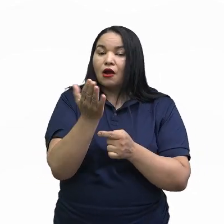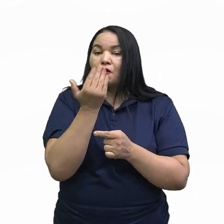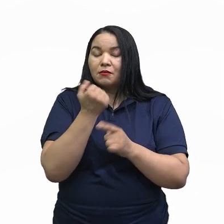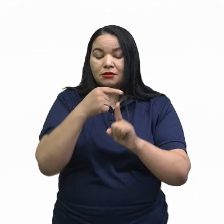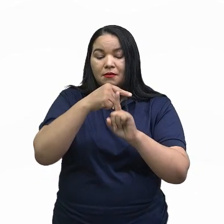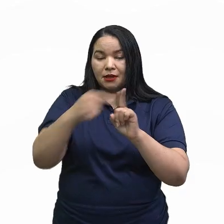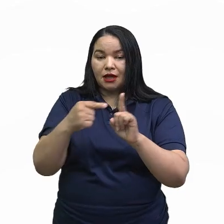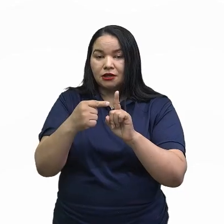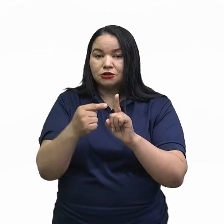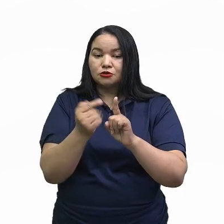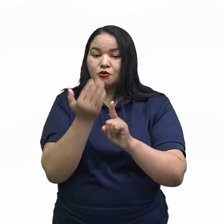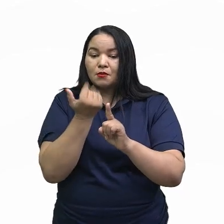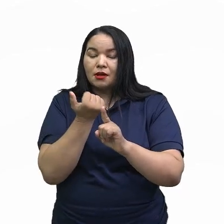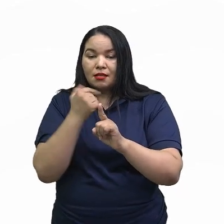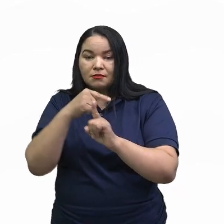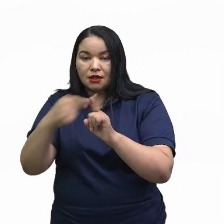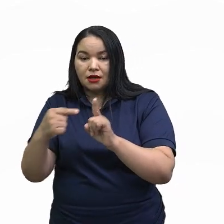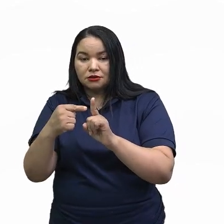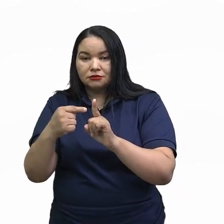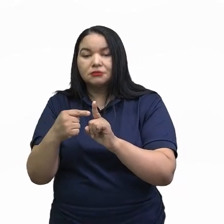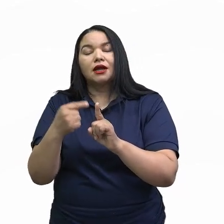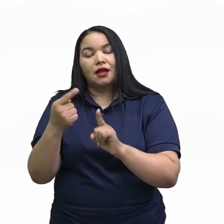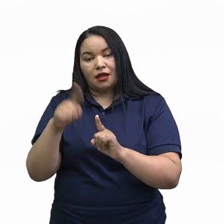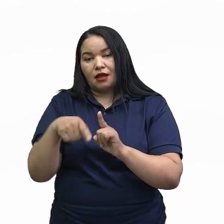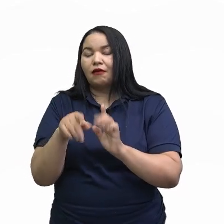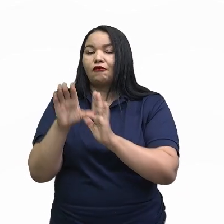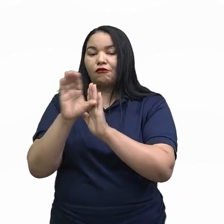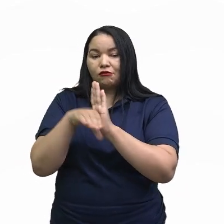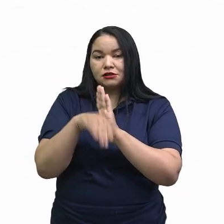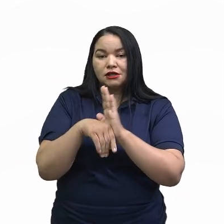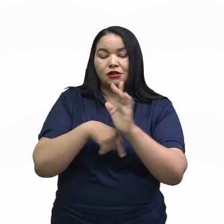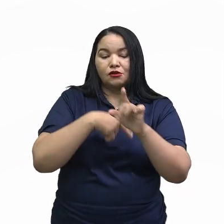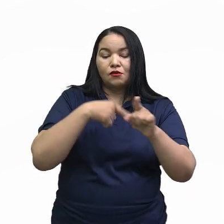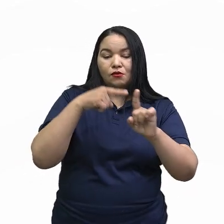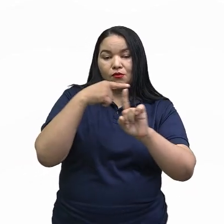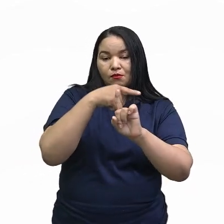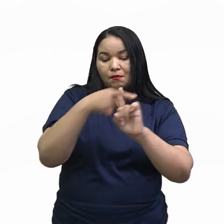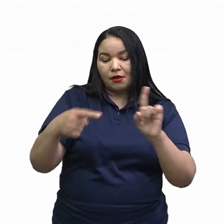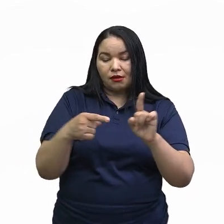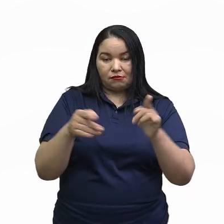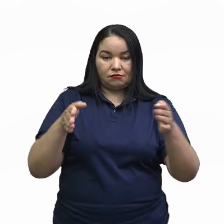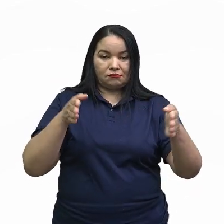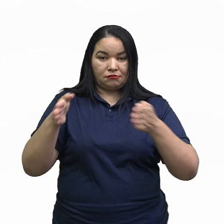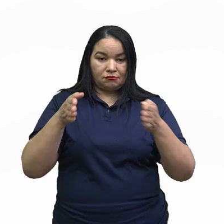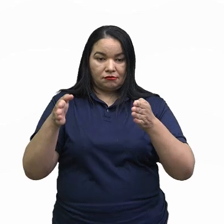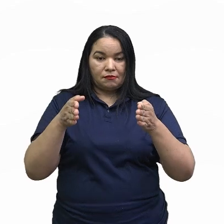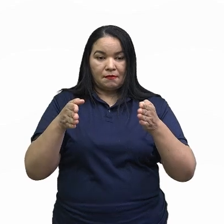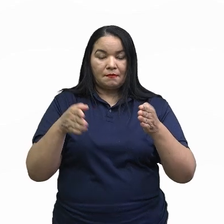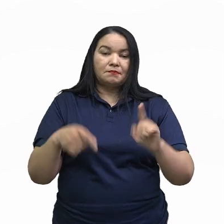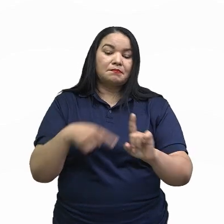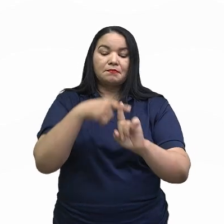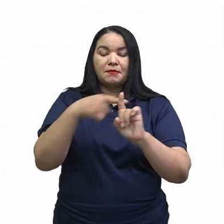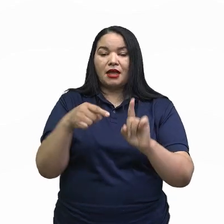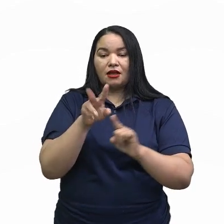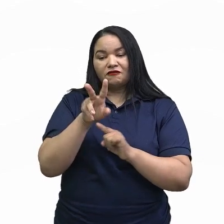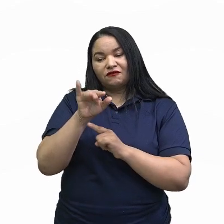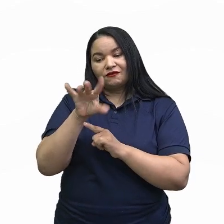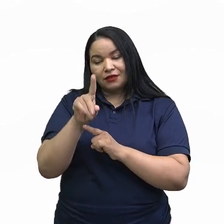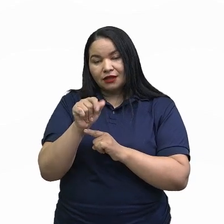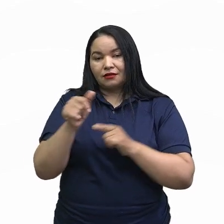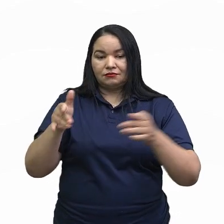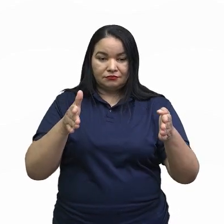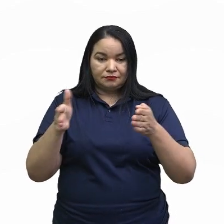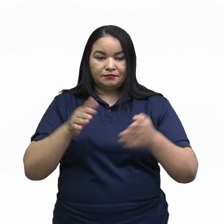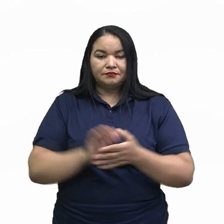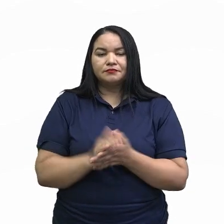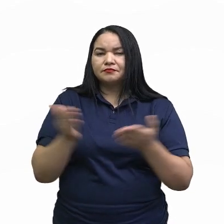do que você tem ali. E isso é o conceito aí do tempo de meia-vida. Bora dar uma olhadinha aí desses exemplos de